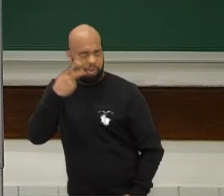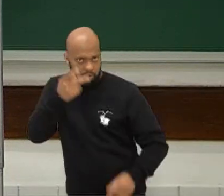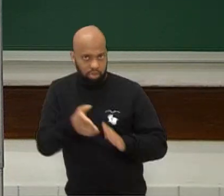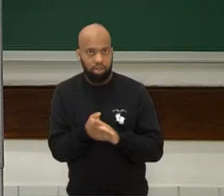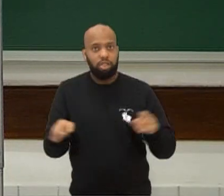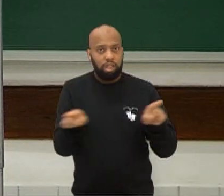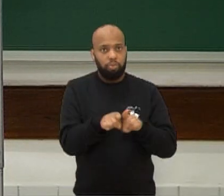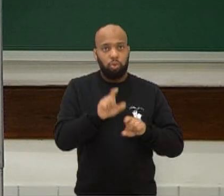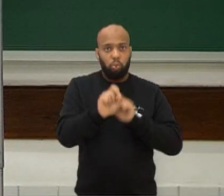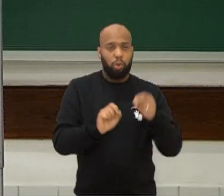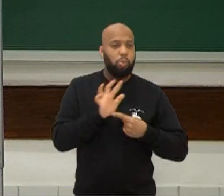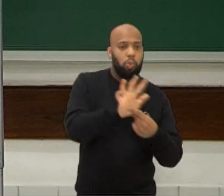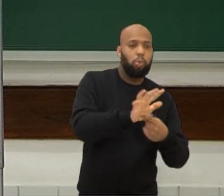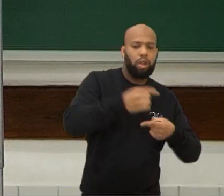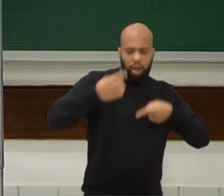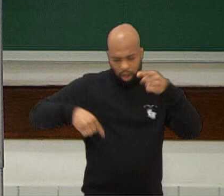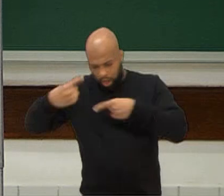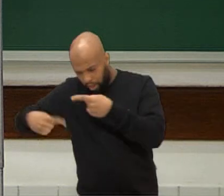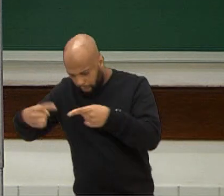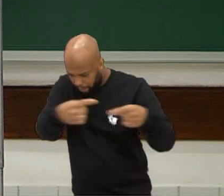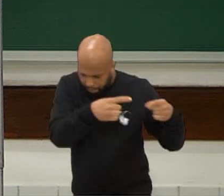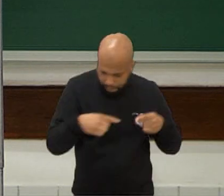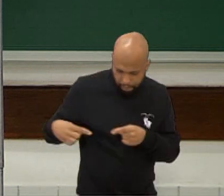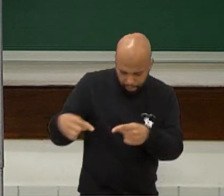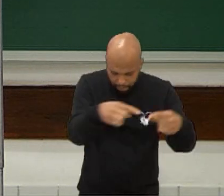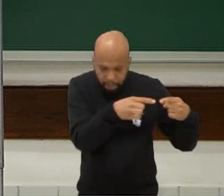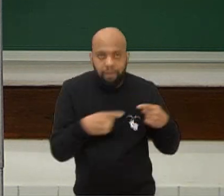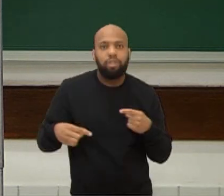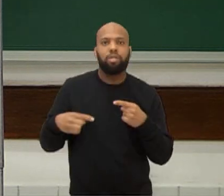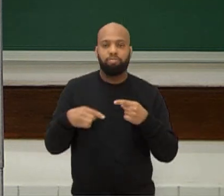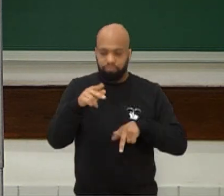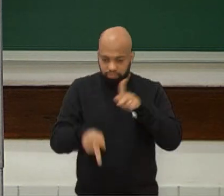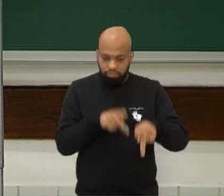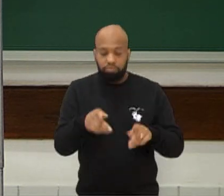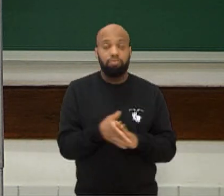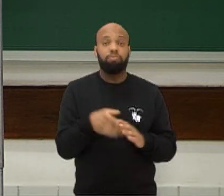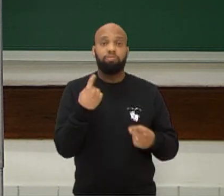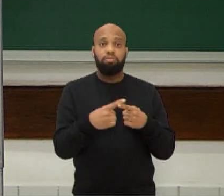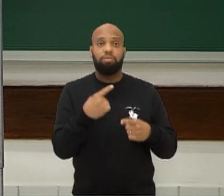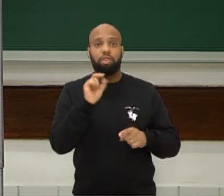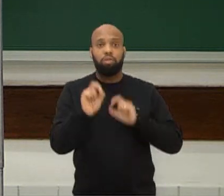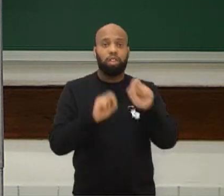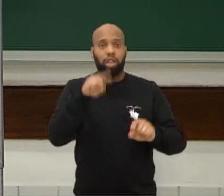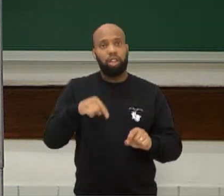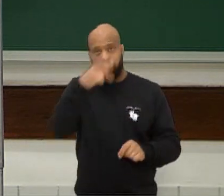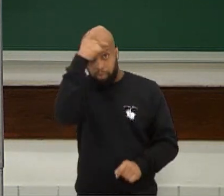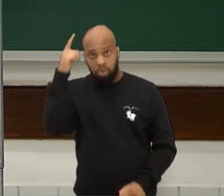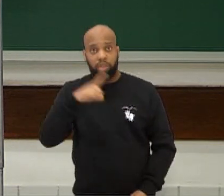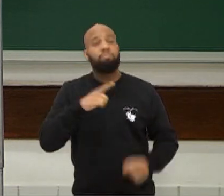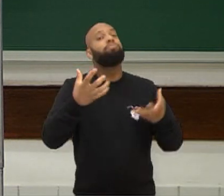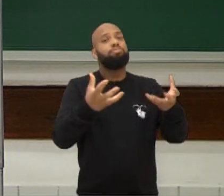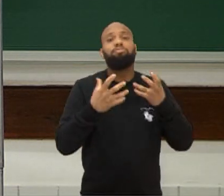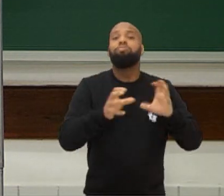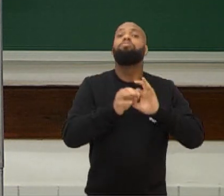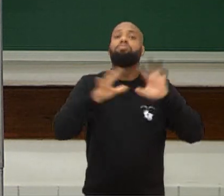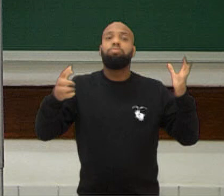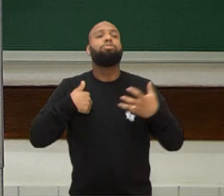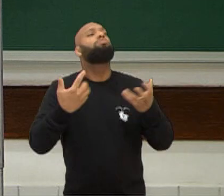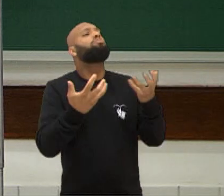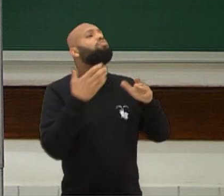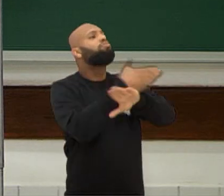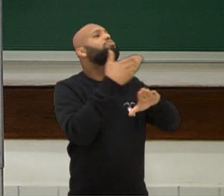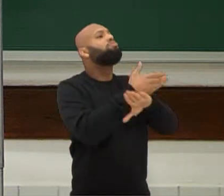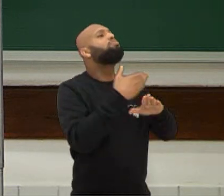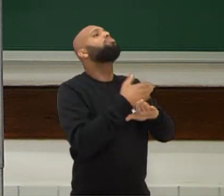isso para o debate público. Eles eram pessoas que estavam dispostas a questionar os projetos de